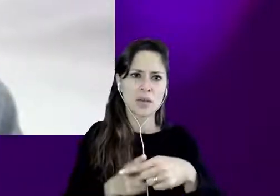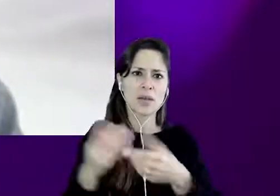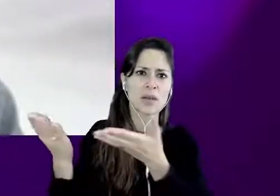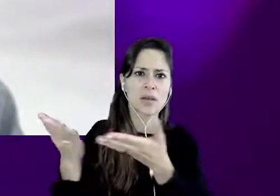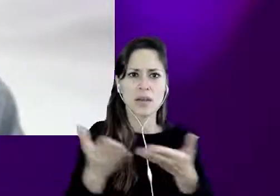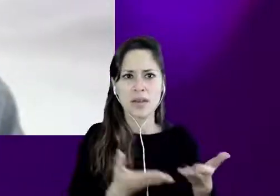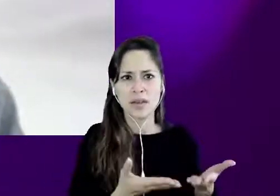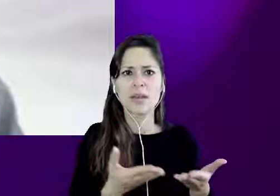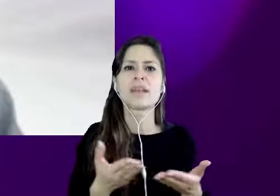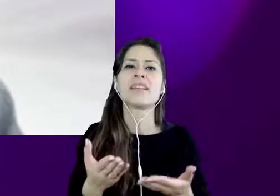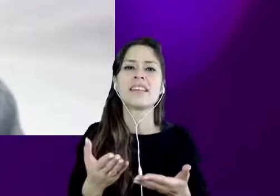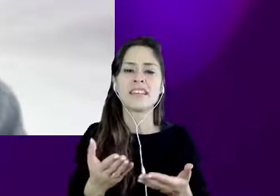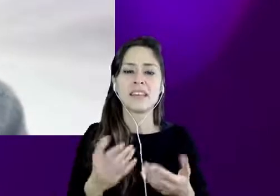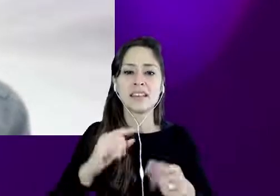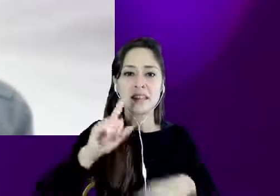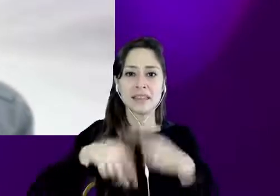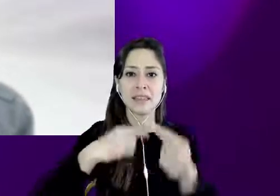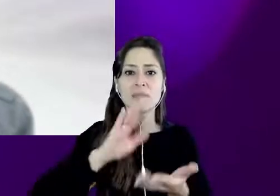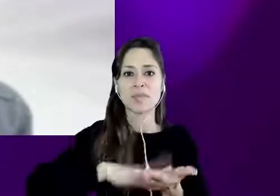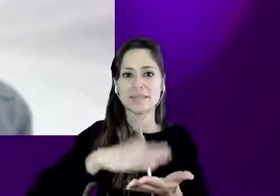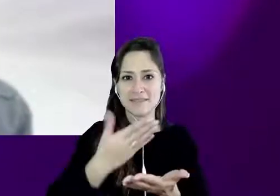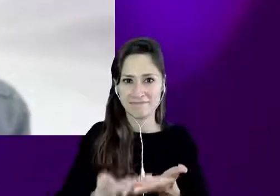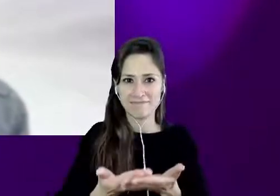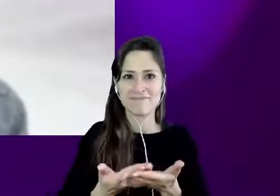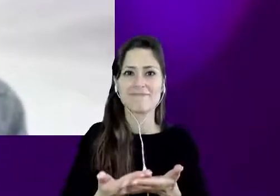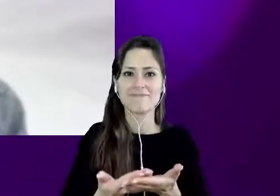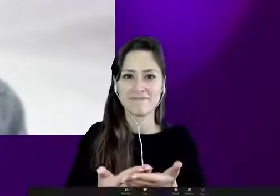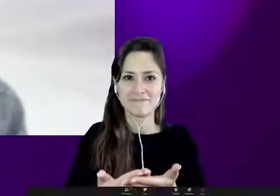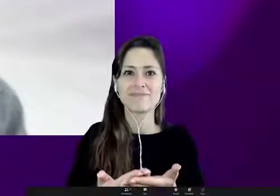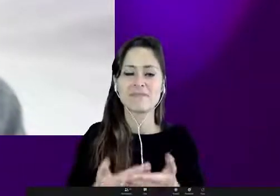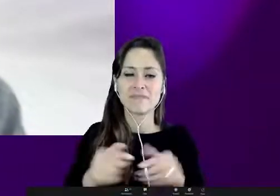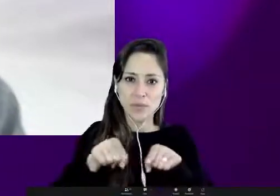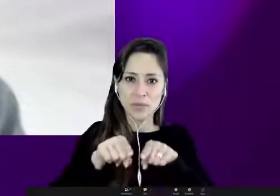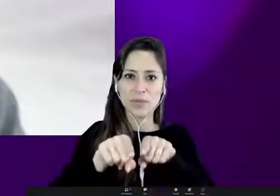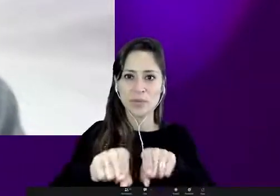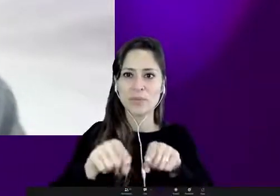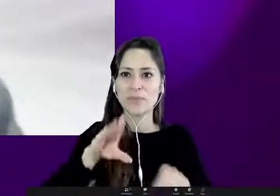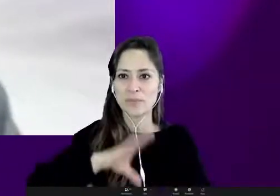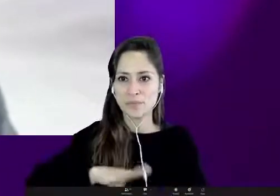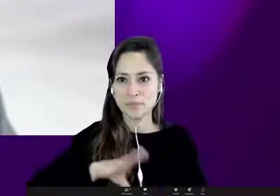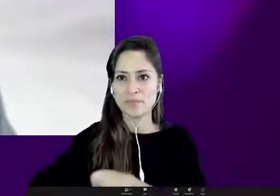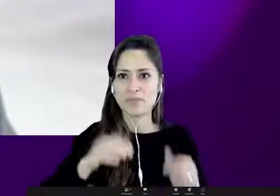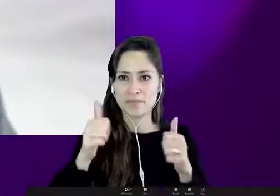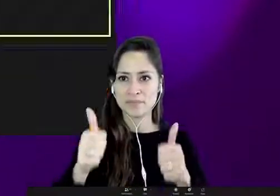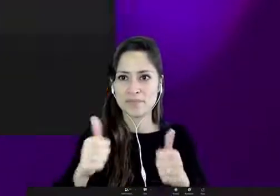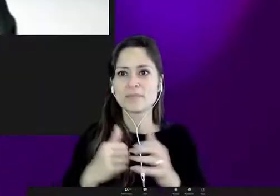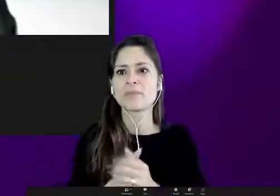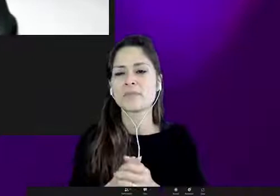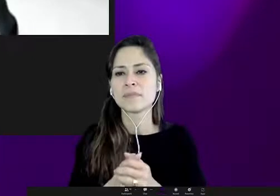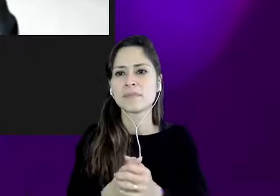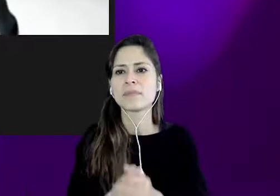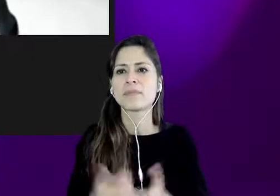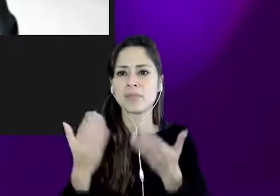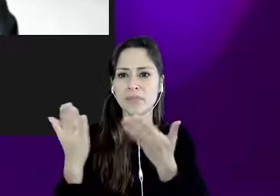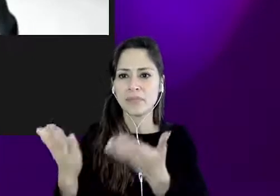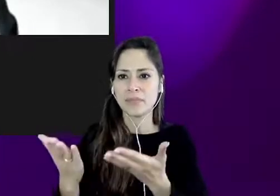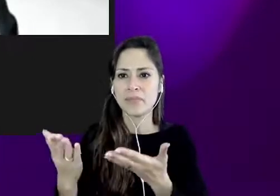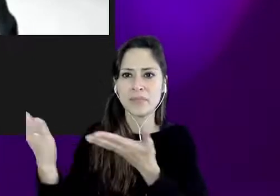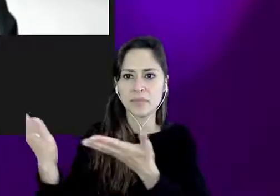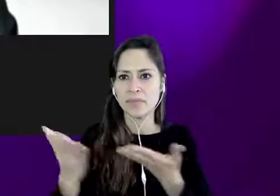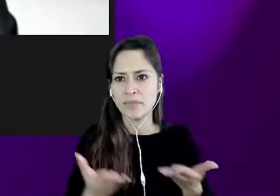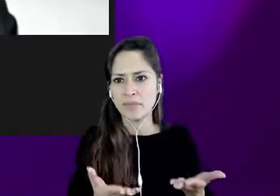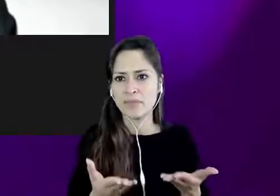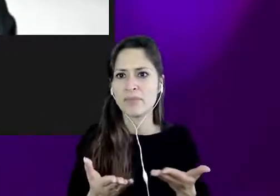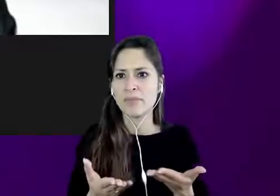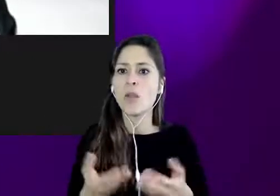e vai ter a tradução simultânea para o português. So, Pasquale, I'm going to introduce you